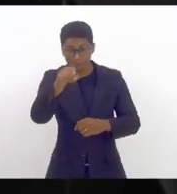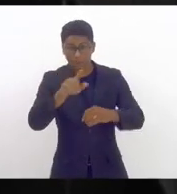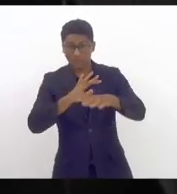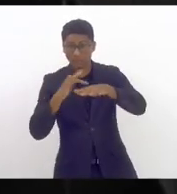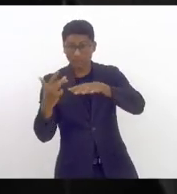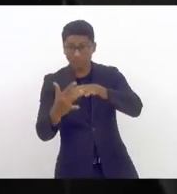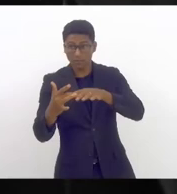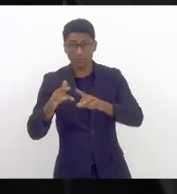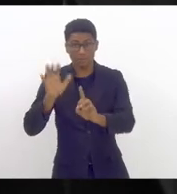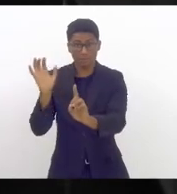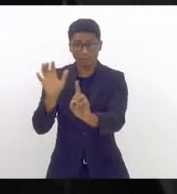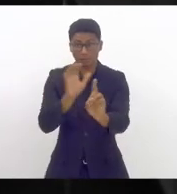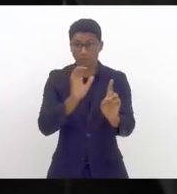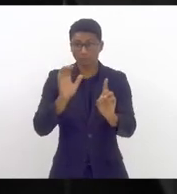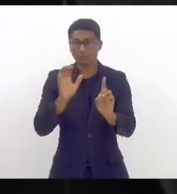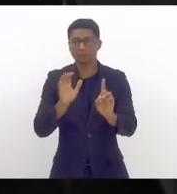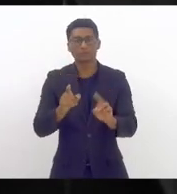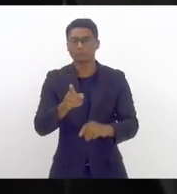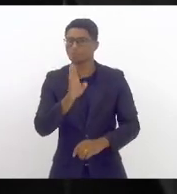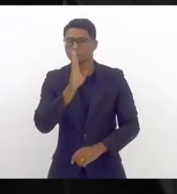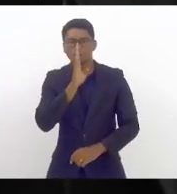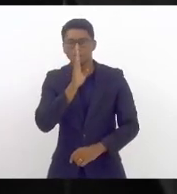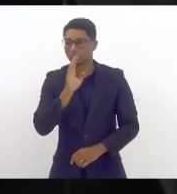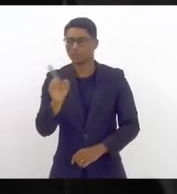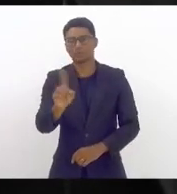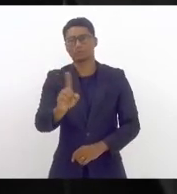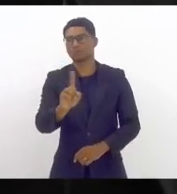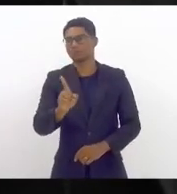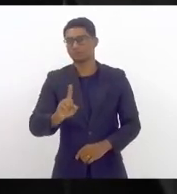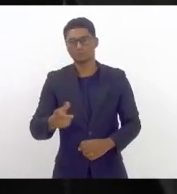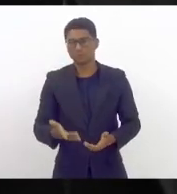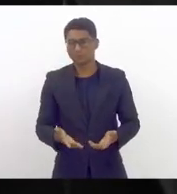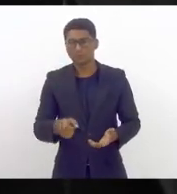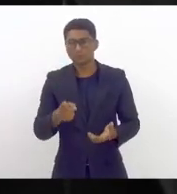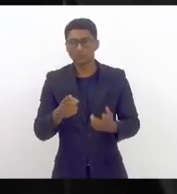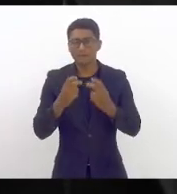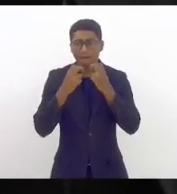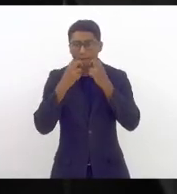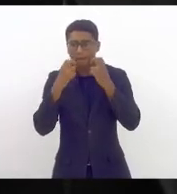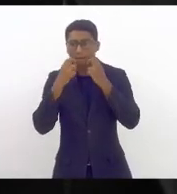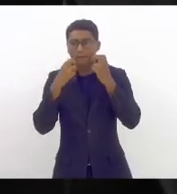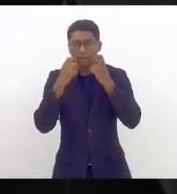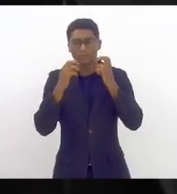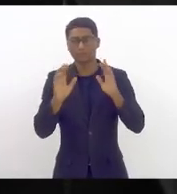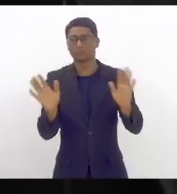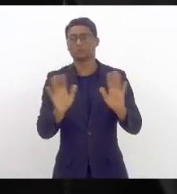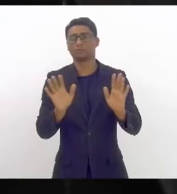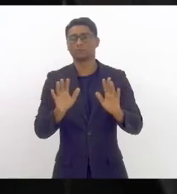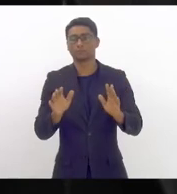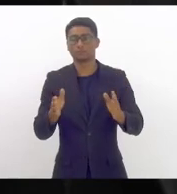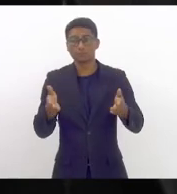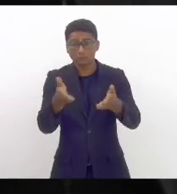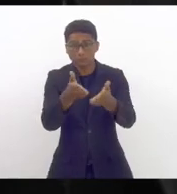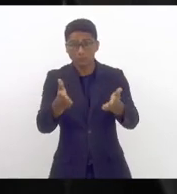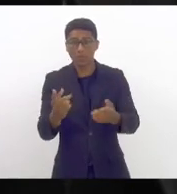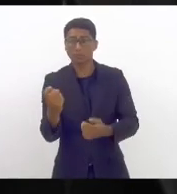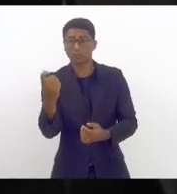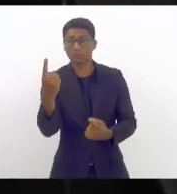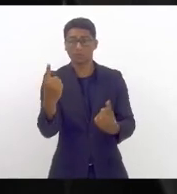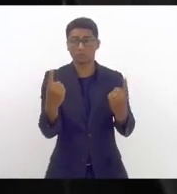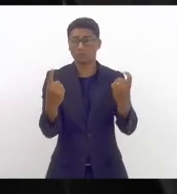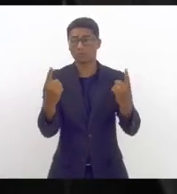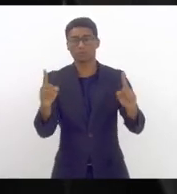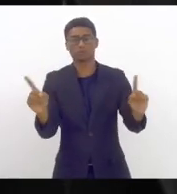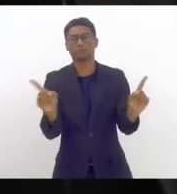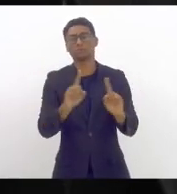conservador não se cale não se intimide vocês não estão sozinhos